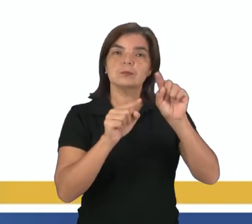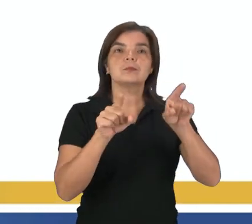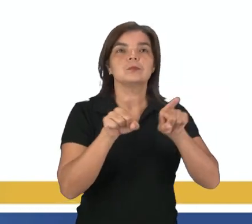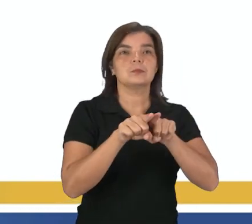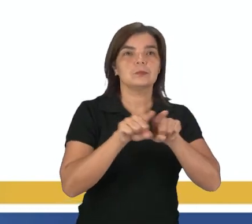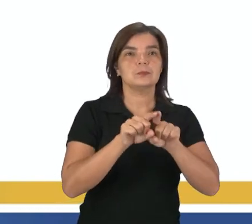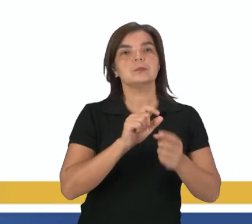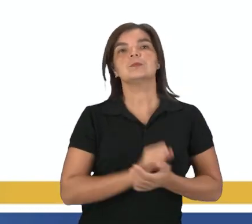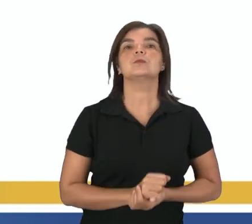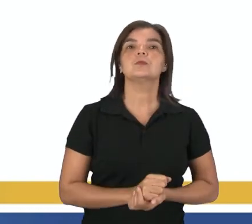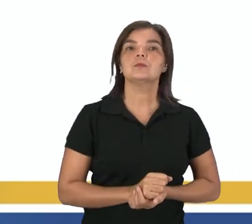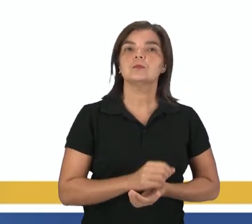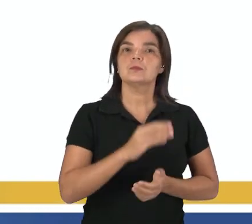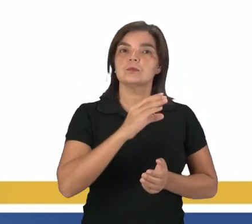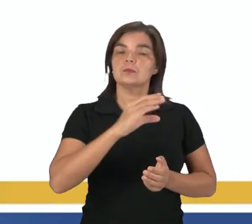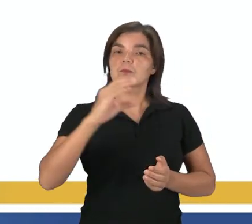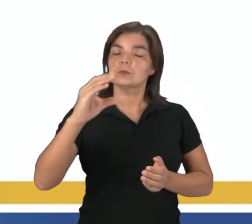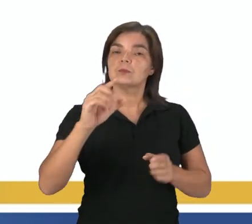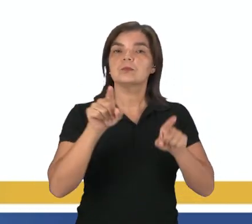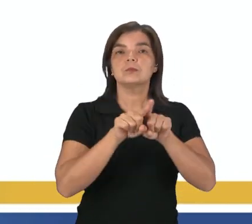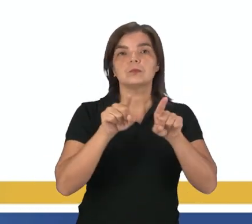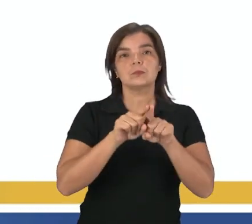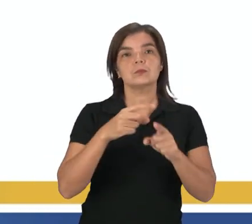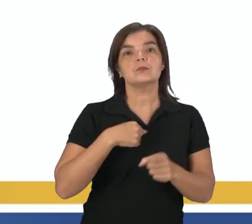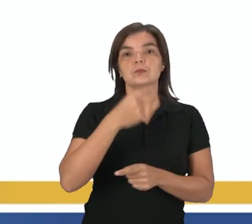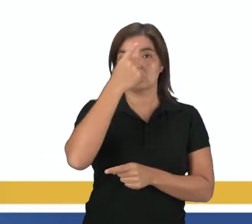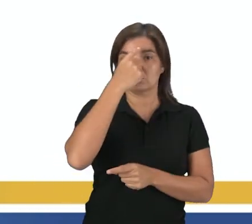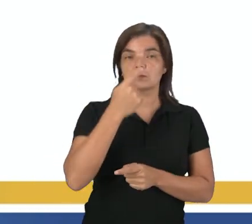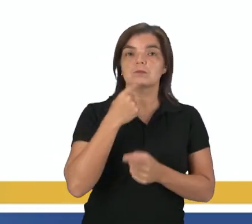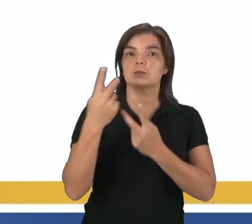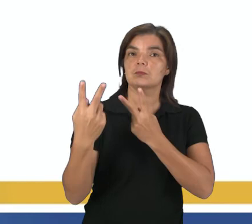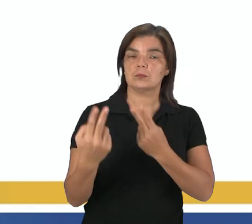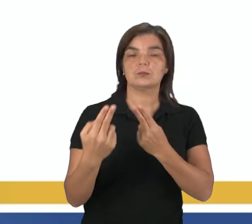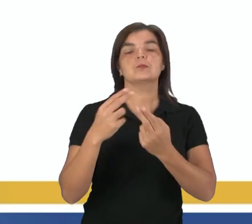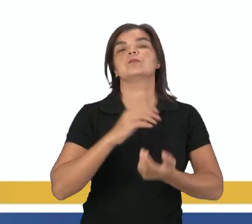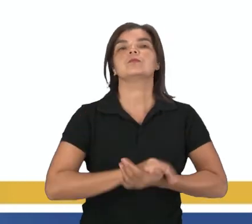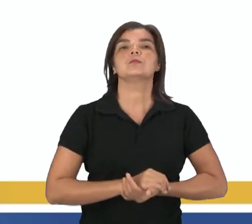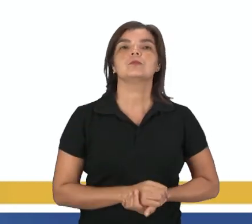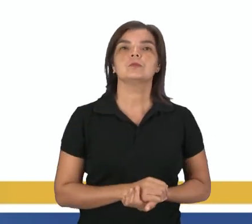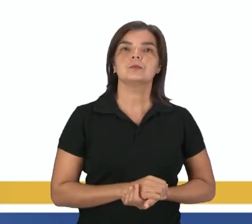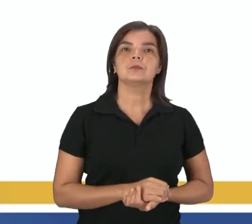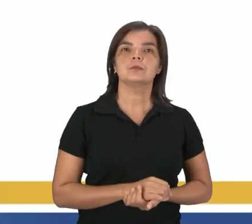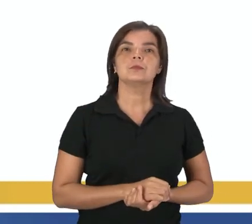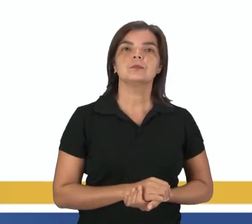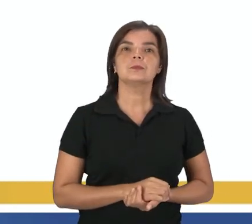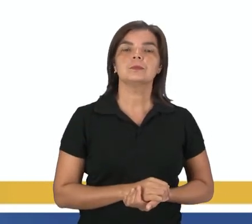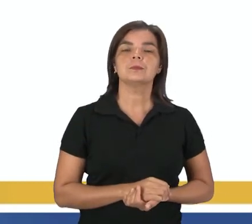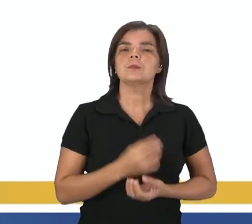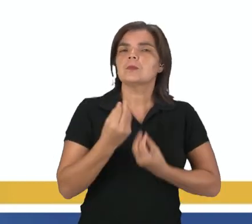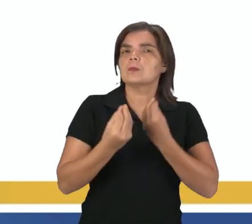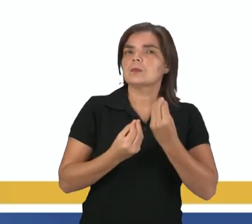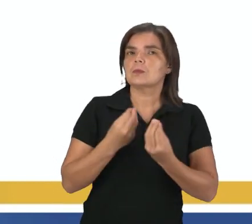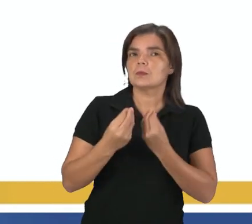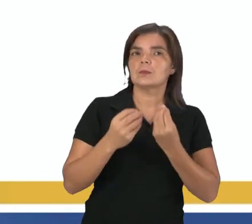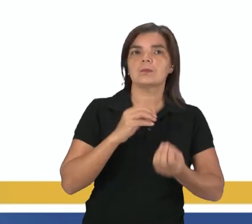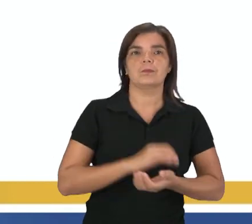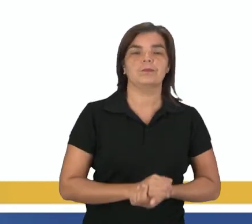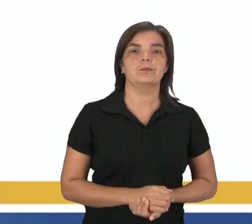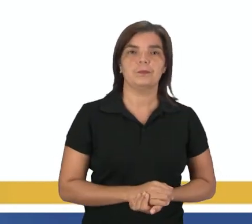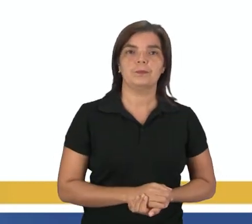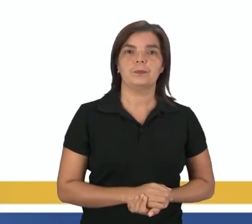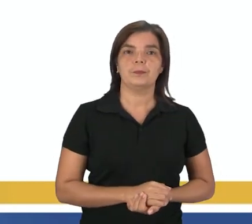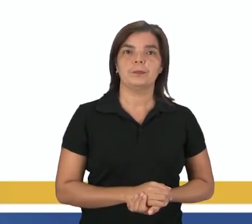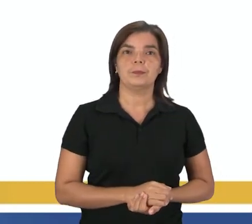B', B' e C', C' e A' para obter o triângulo A', B', C'. Como assim?